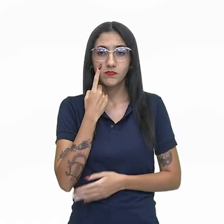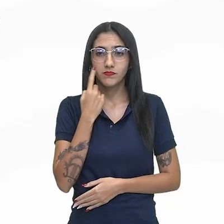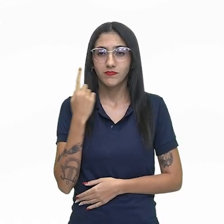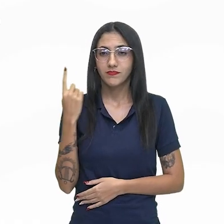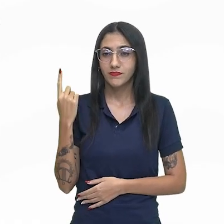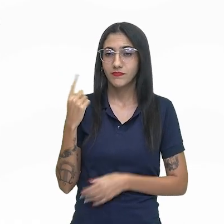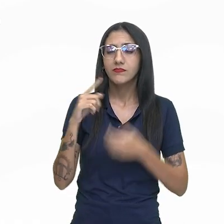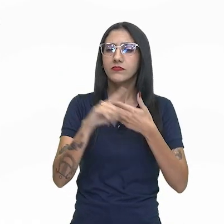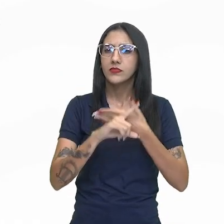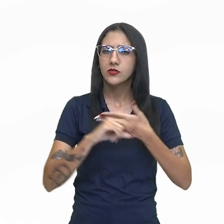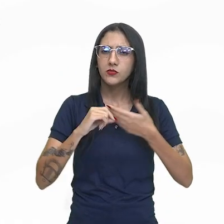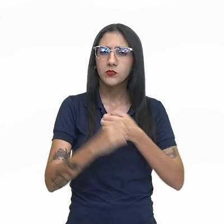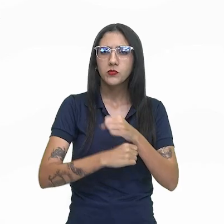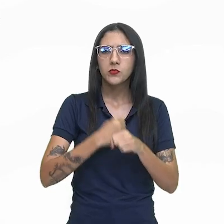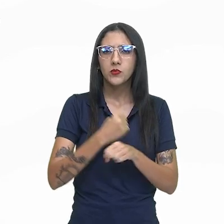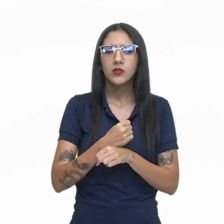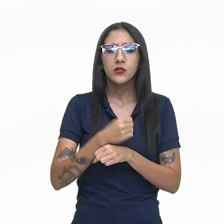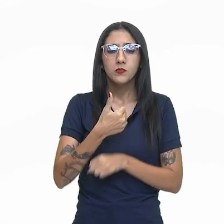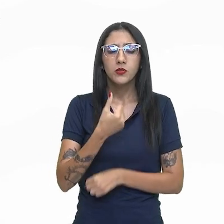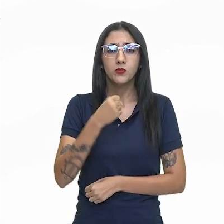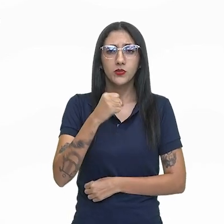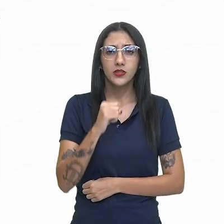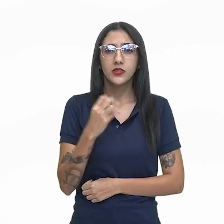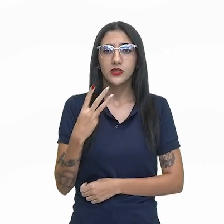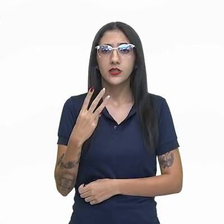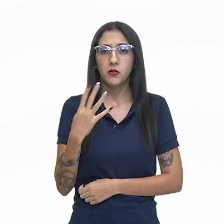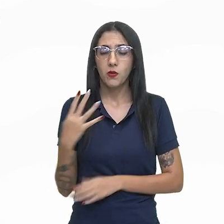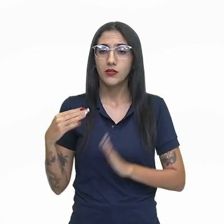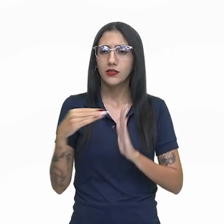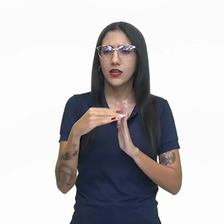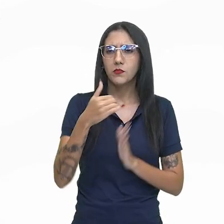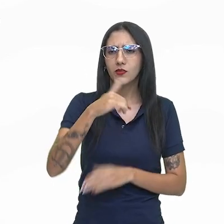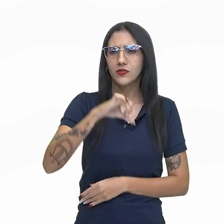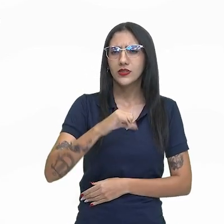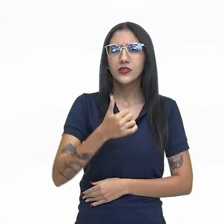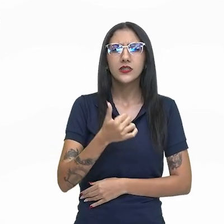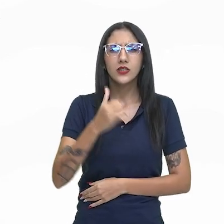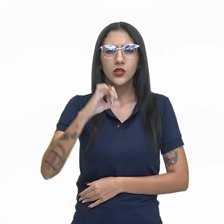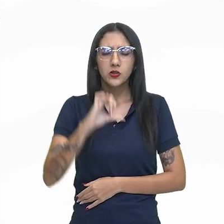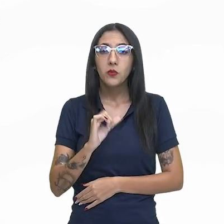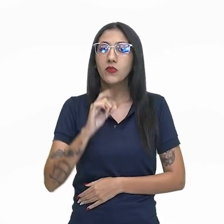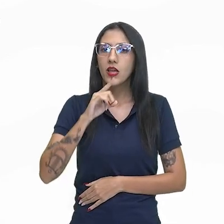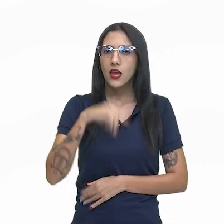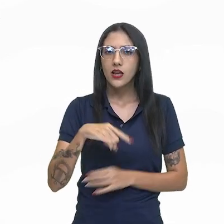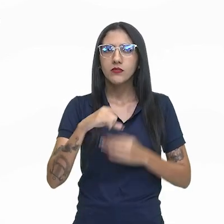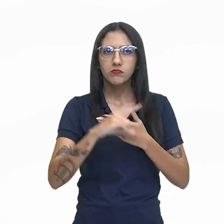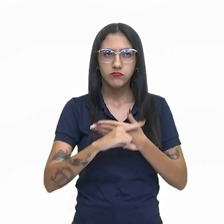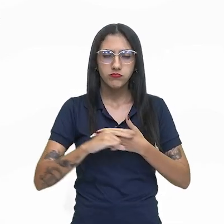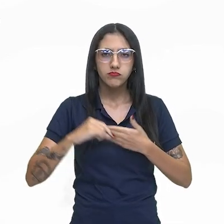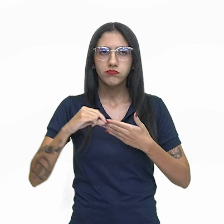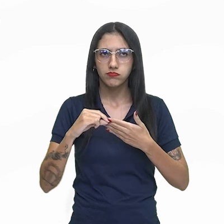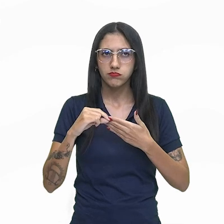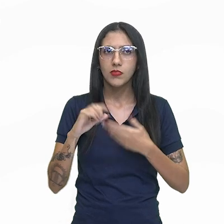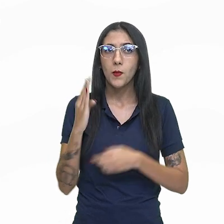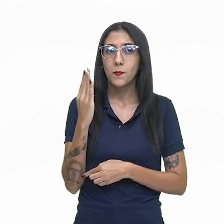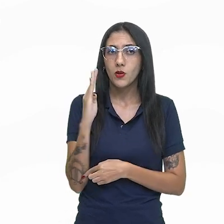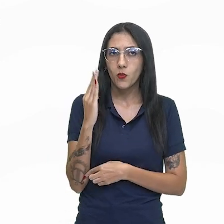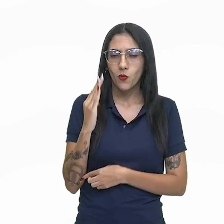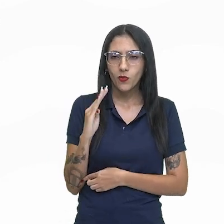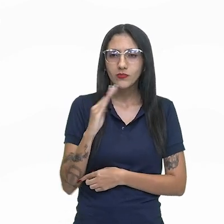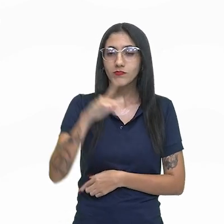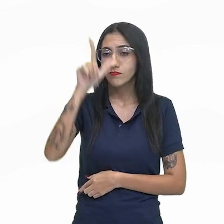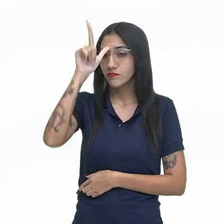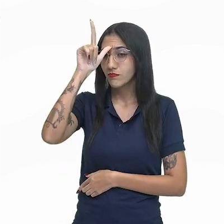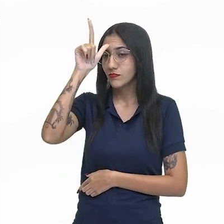em 1834, a sua vida, né, até 1919, ele foi um biólogo alemão